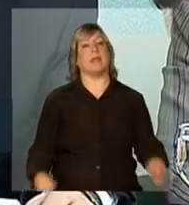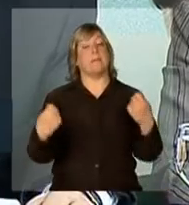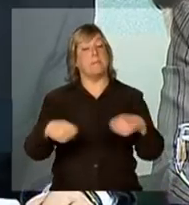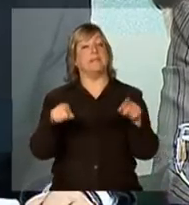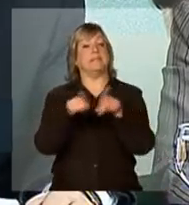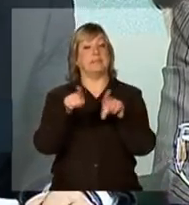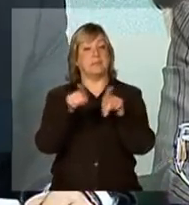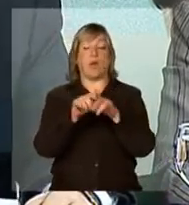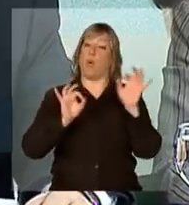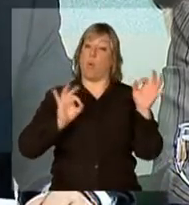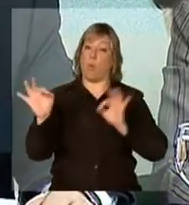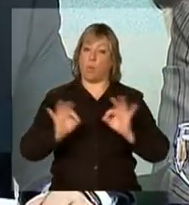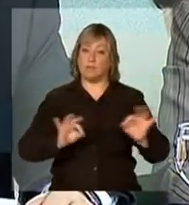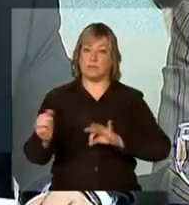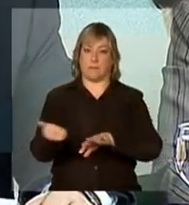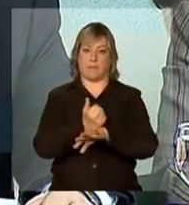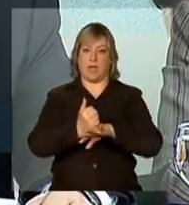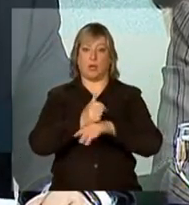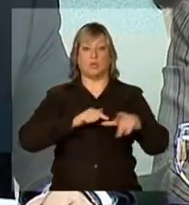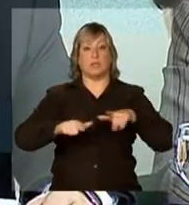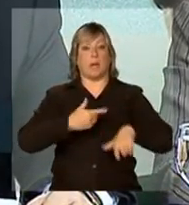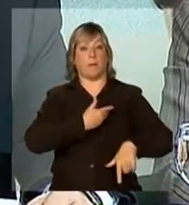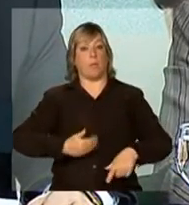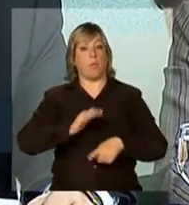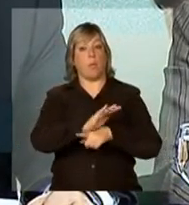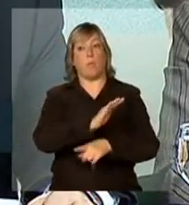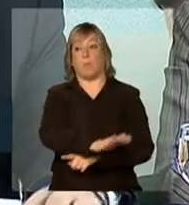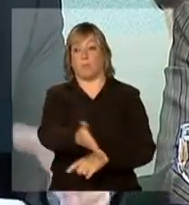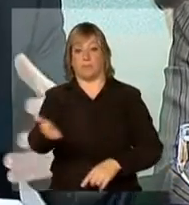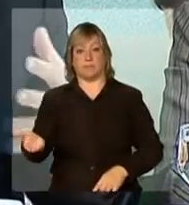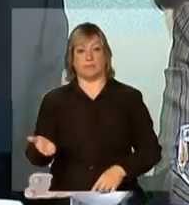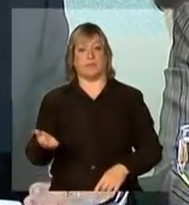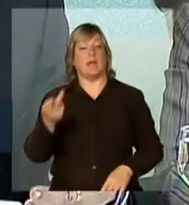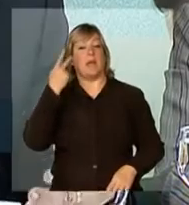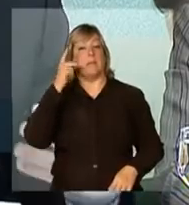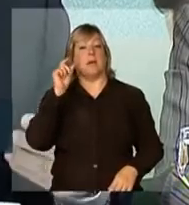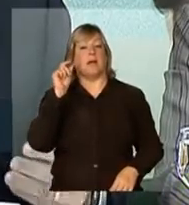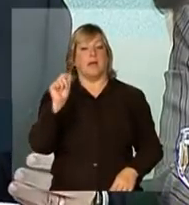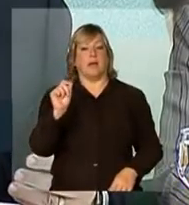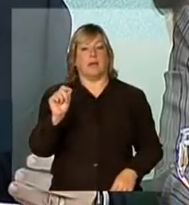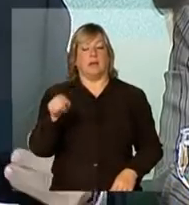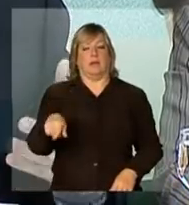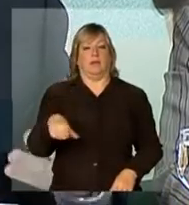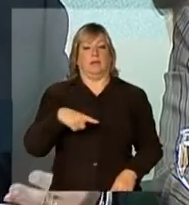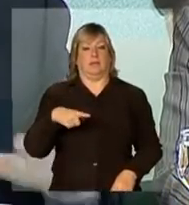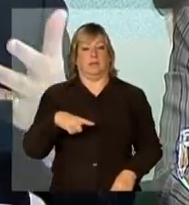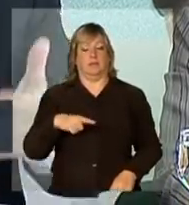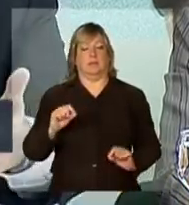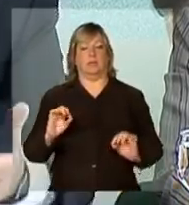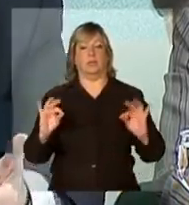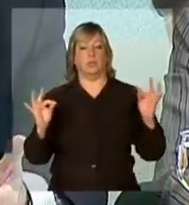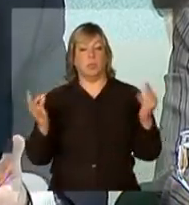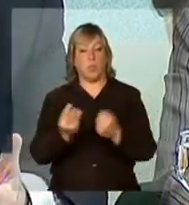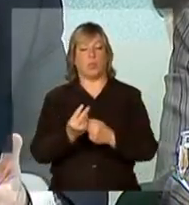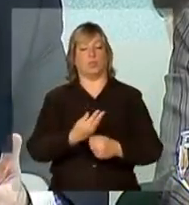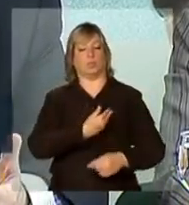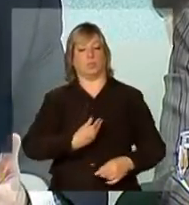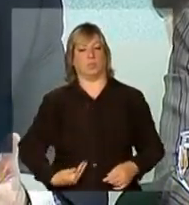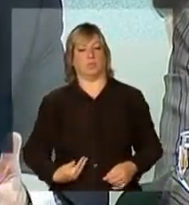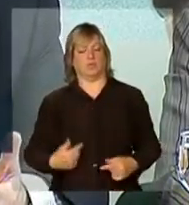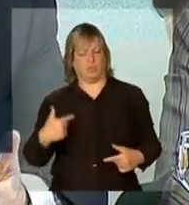organizar melhor os serviços públicos para que ação do estado realmente